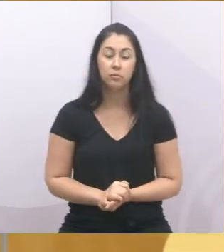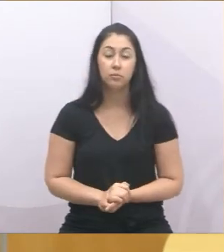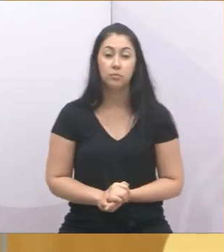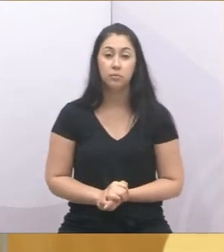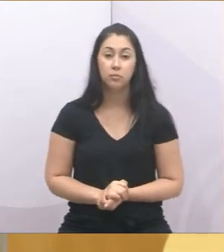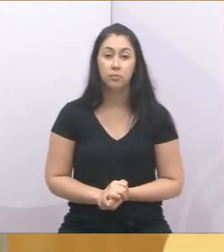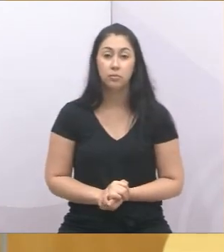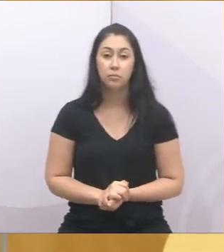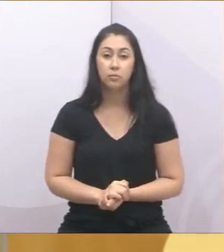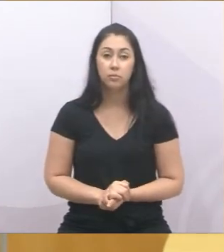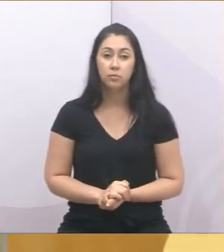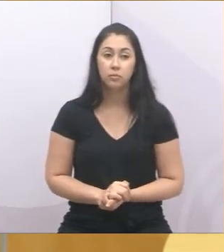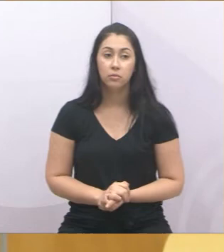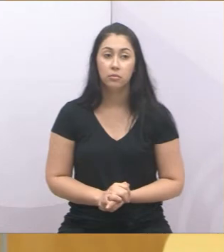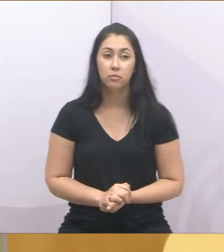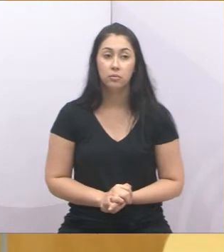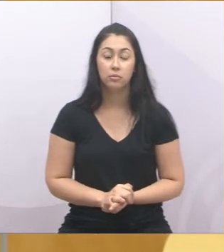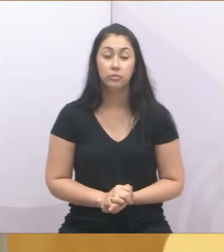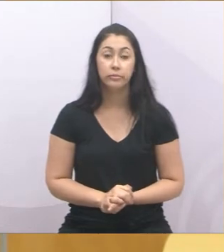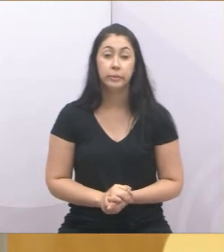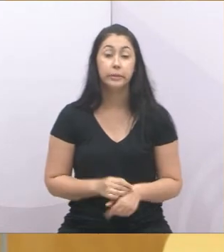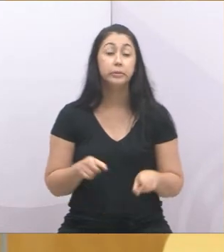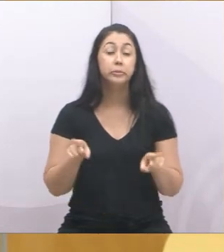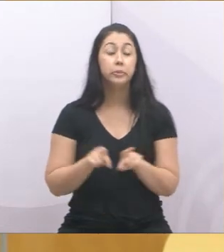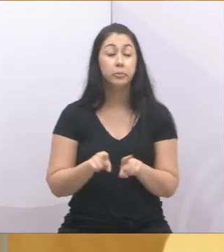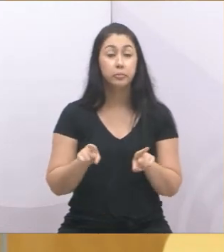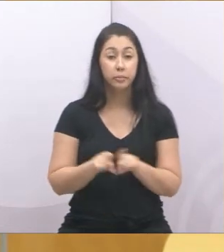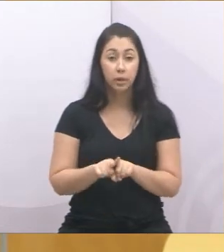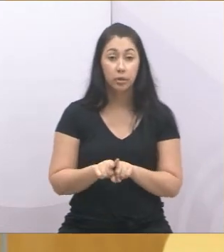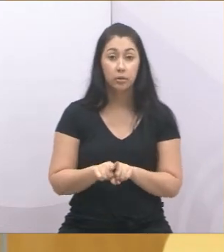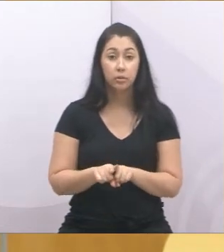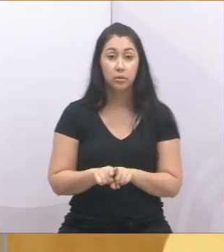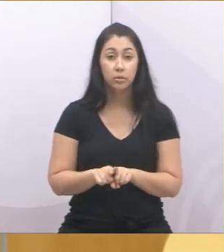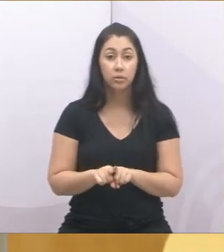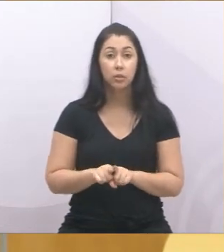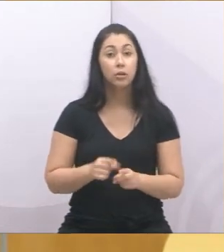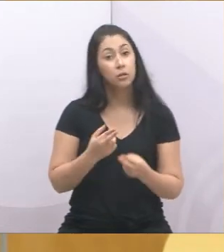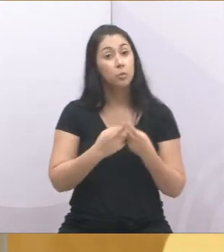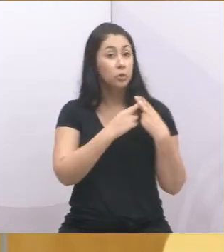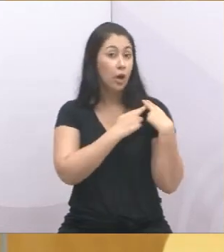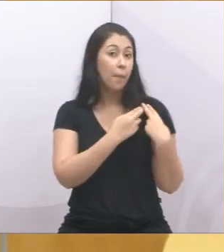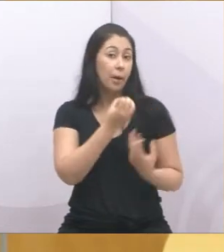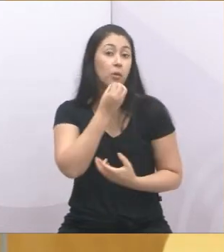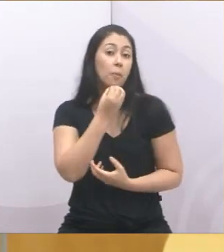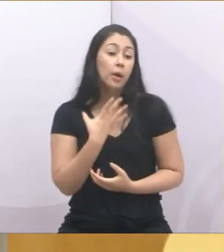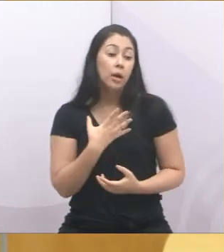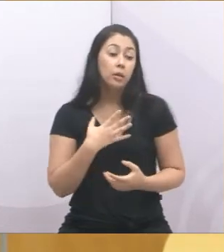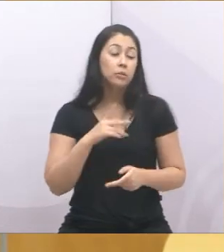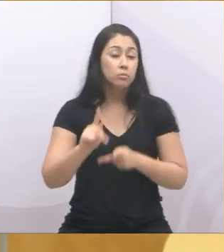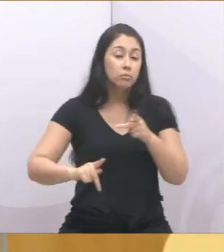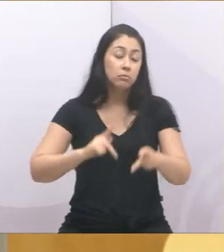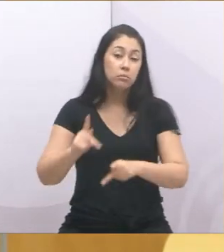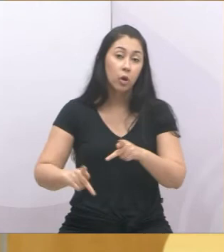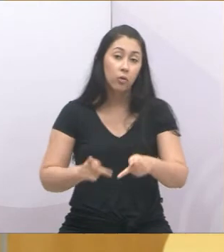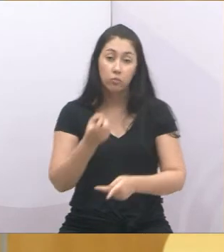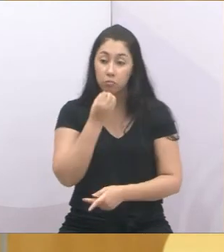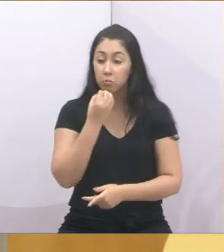e, por conseguinte, pelo bem comum das pessoas, da população.